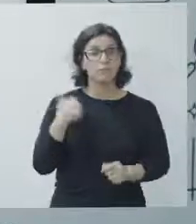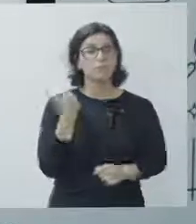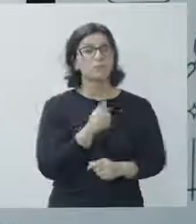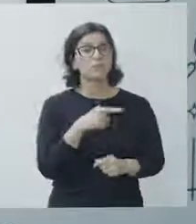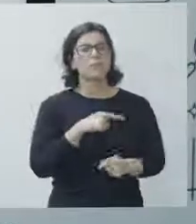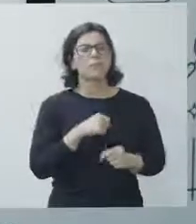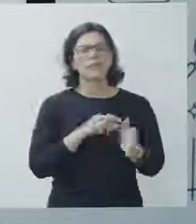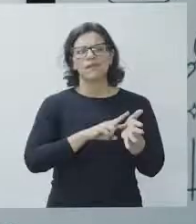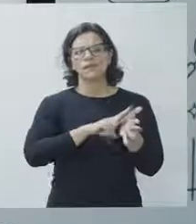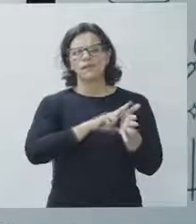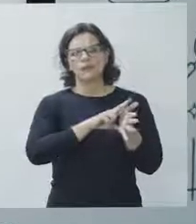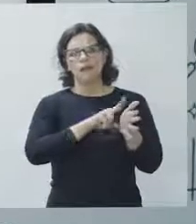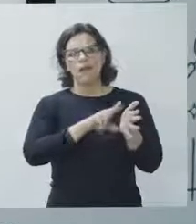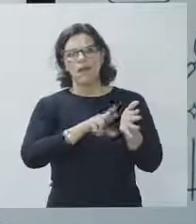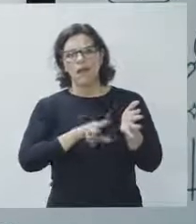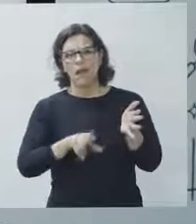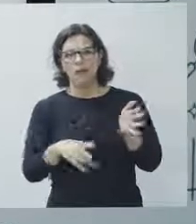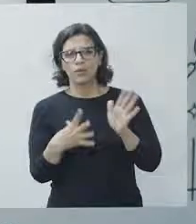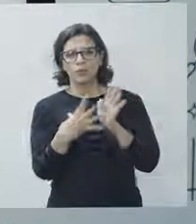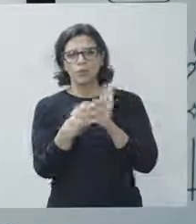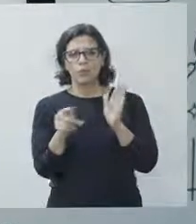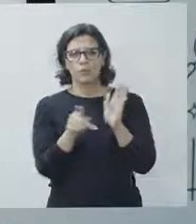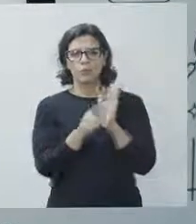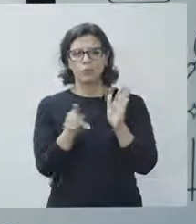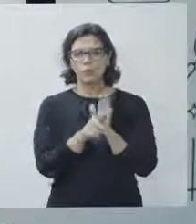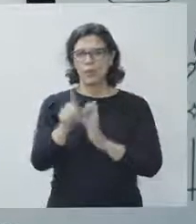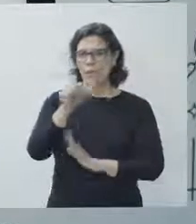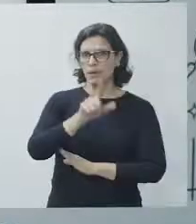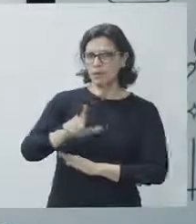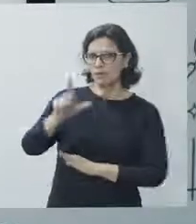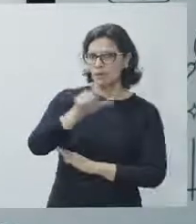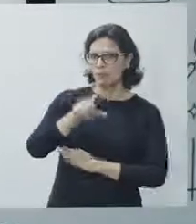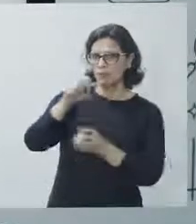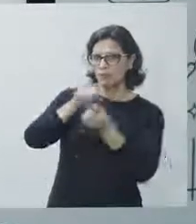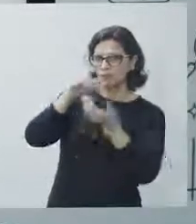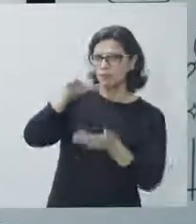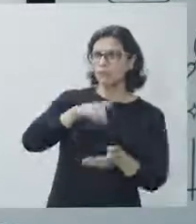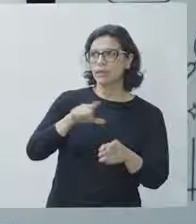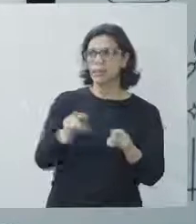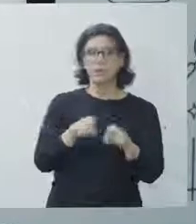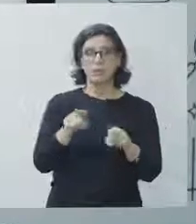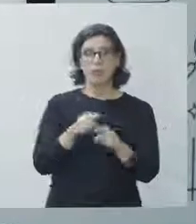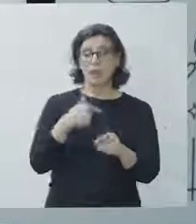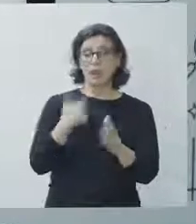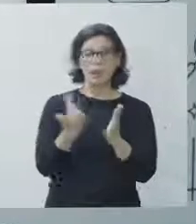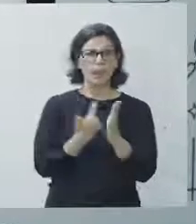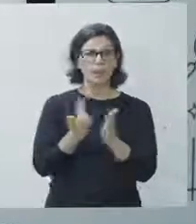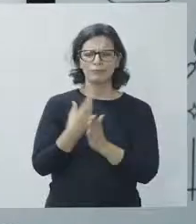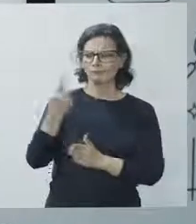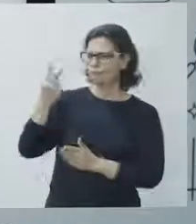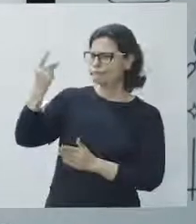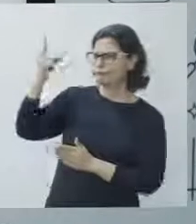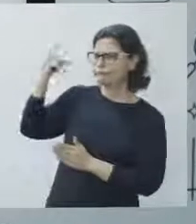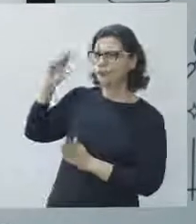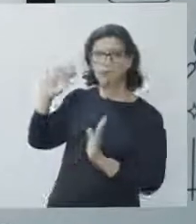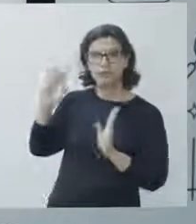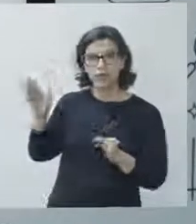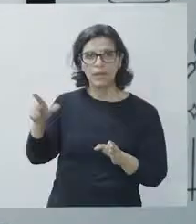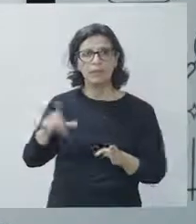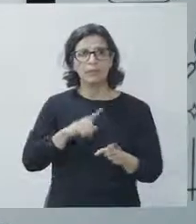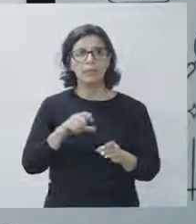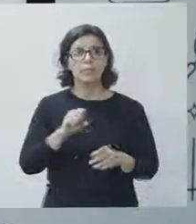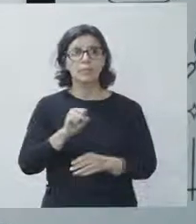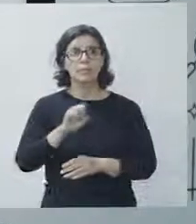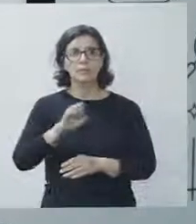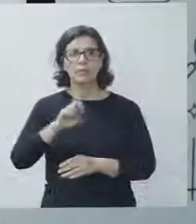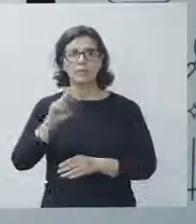uma infinidade de exemplos dessa literatura fantástica, desde obras muito antigas, né, como O Senhor